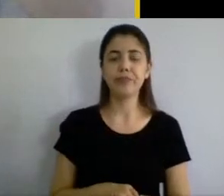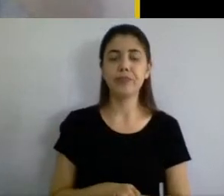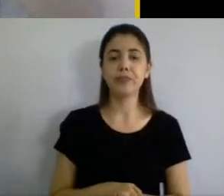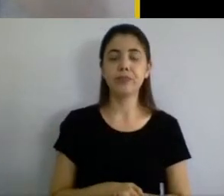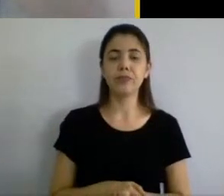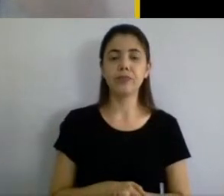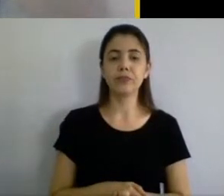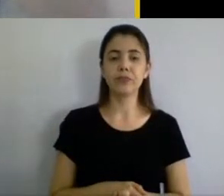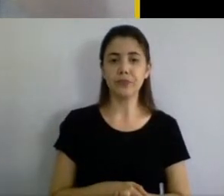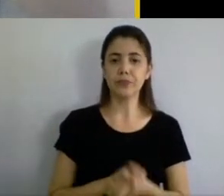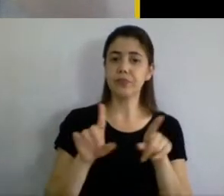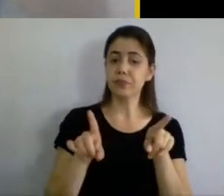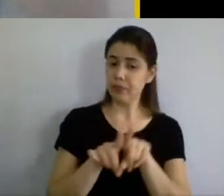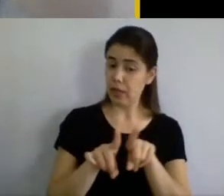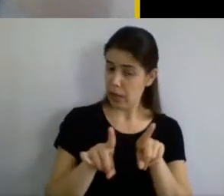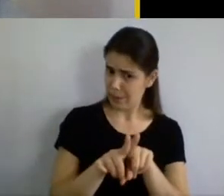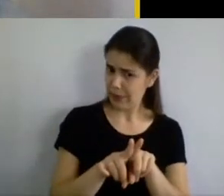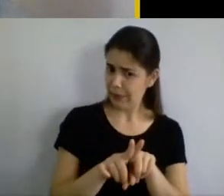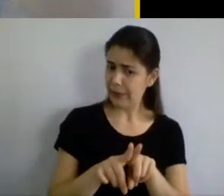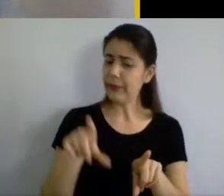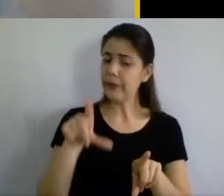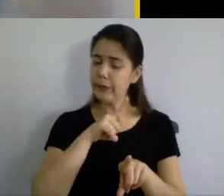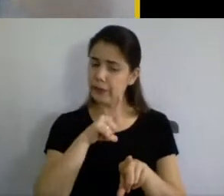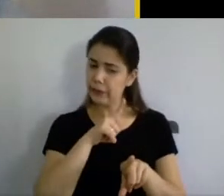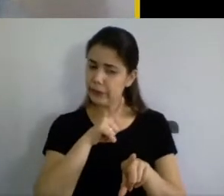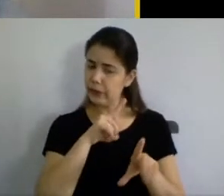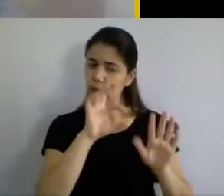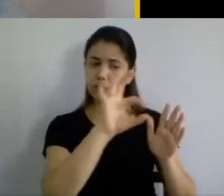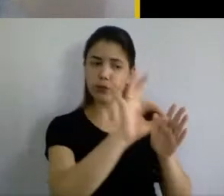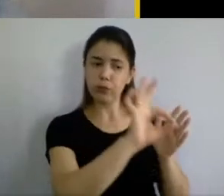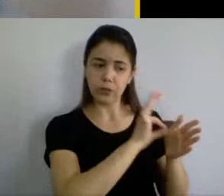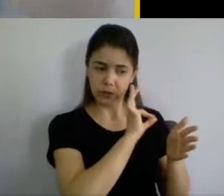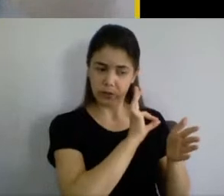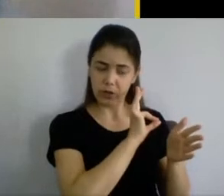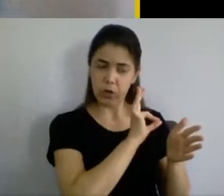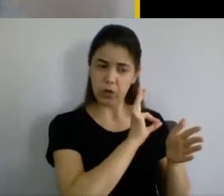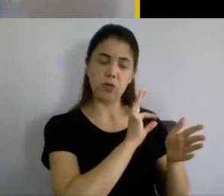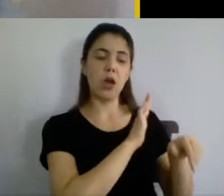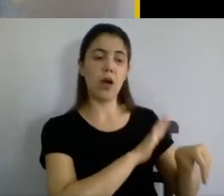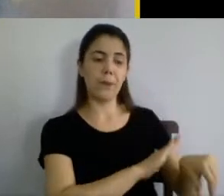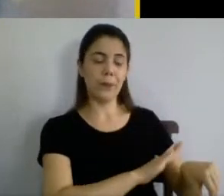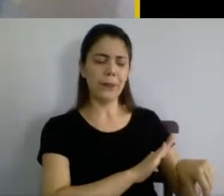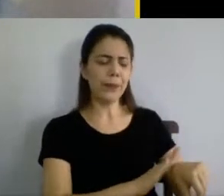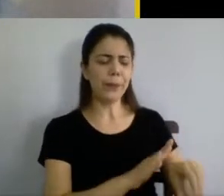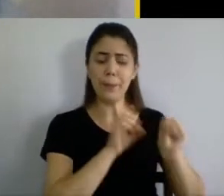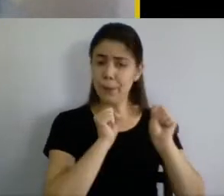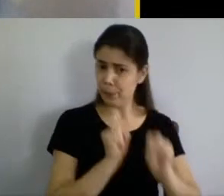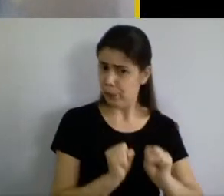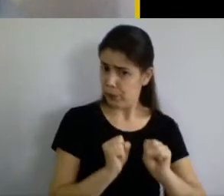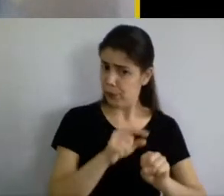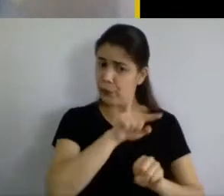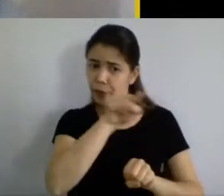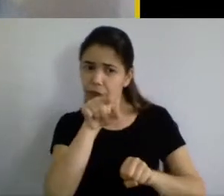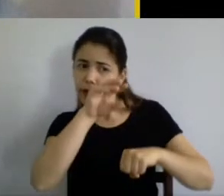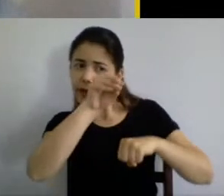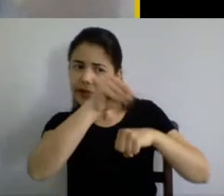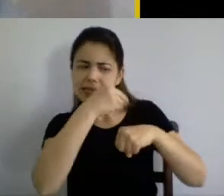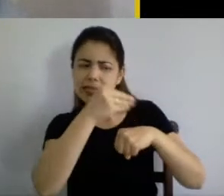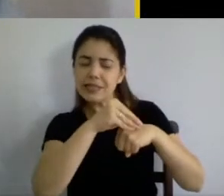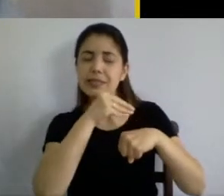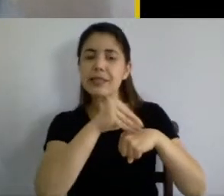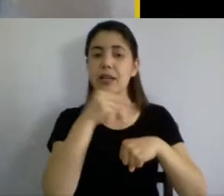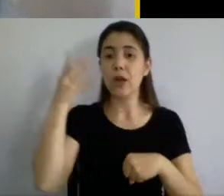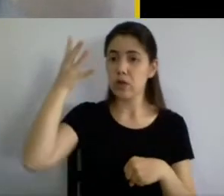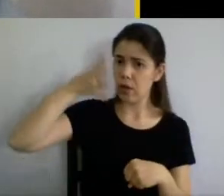Nesse mesmo formulário, você pode indicar para a gente pessoas que você gostaria de ver nos seminários. A gente já